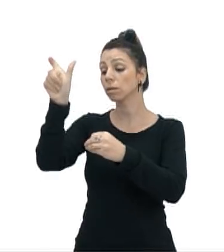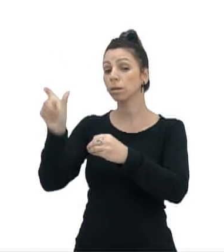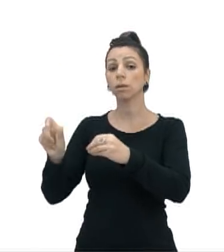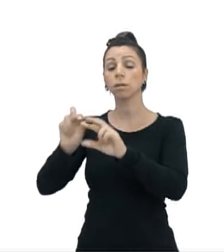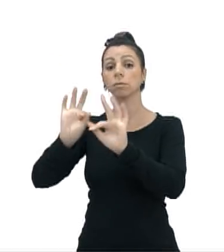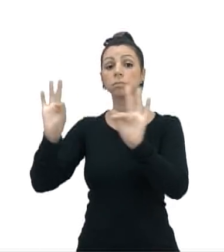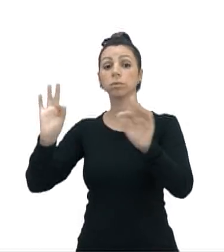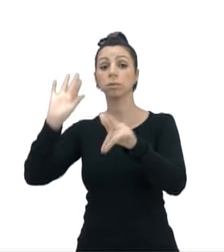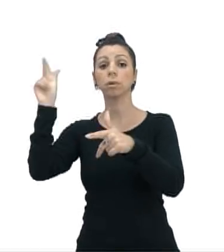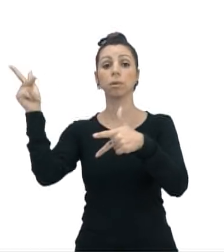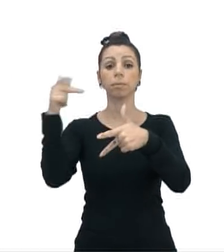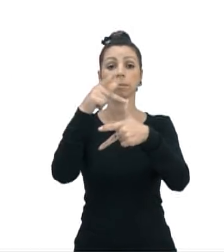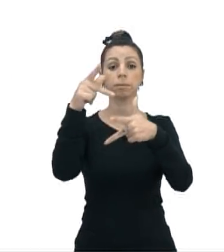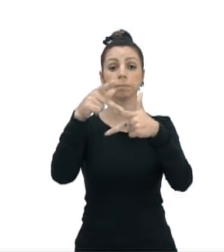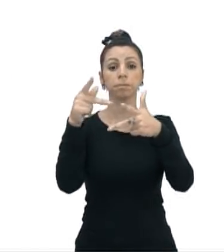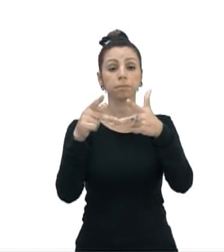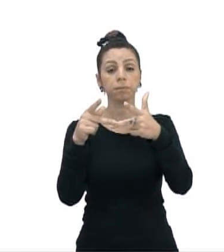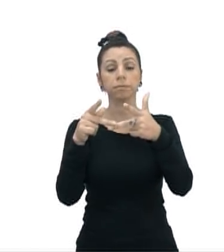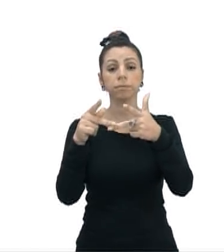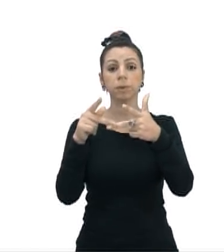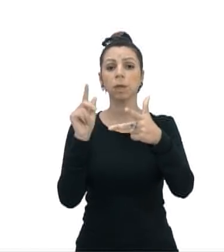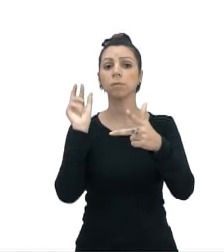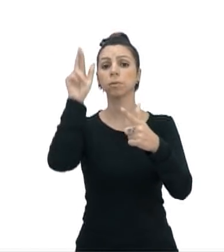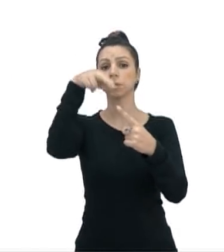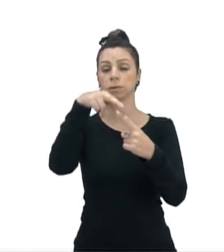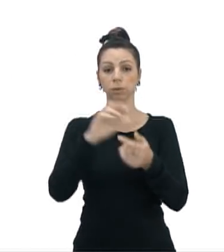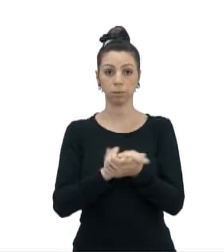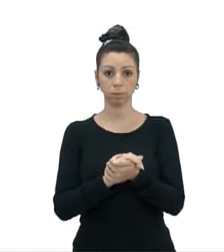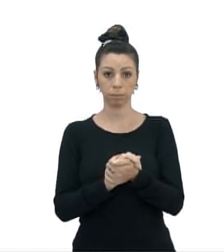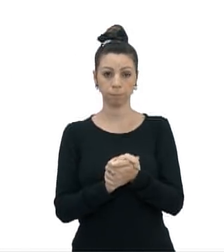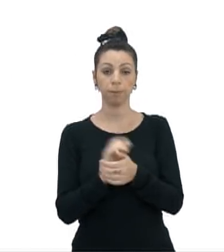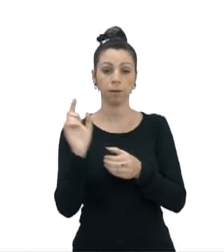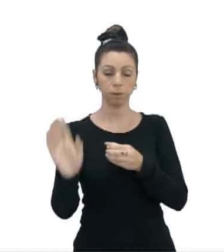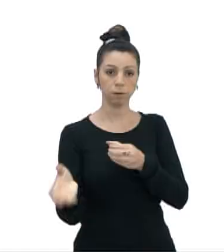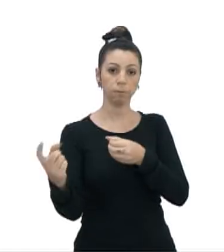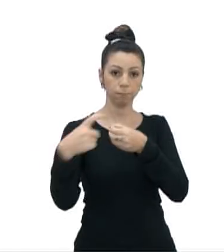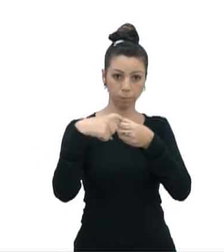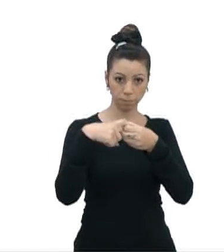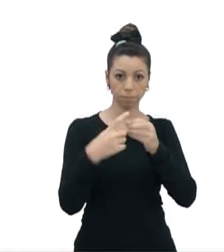se refere. Tudo bem? Vamos fazer esse aqui e nós já voltamos.